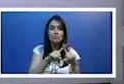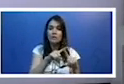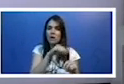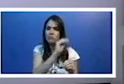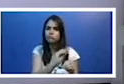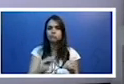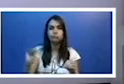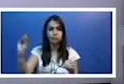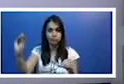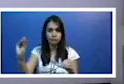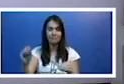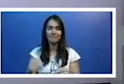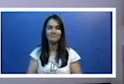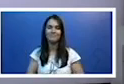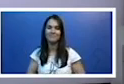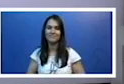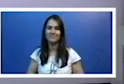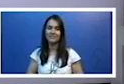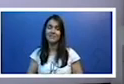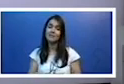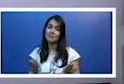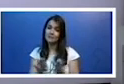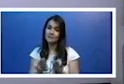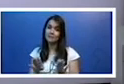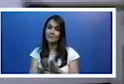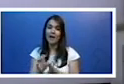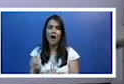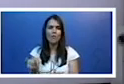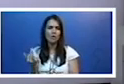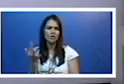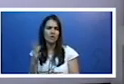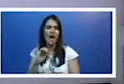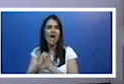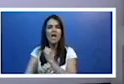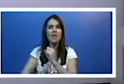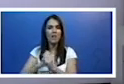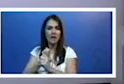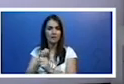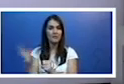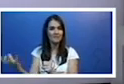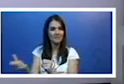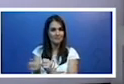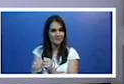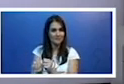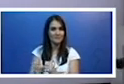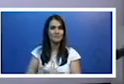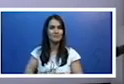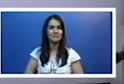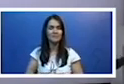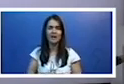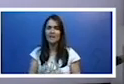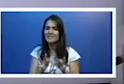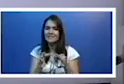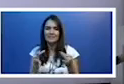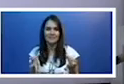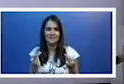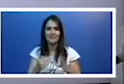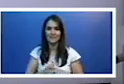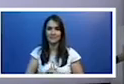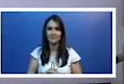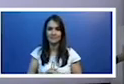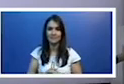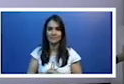separa, que vai também fazer a parte da quantidade de elétrons que o outro recebe. Bem simples. Aqui no H2